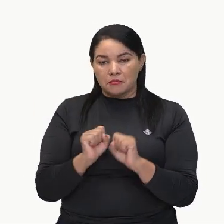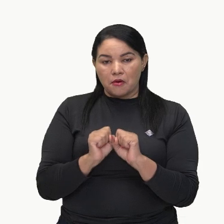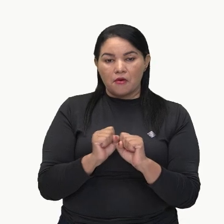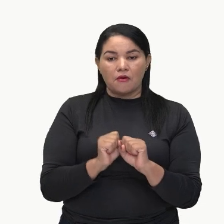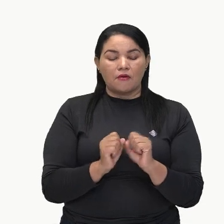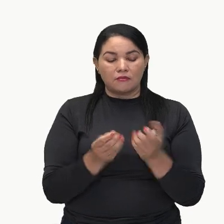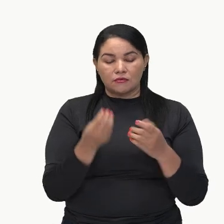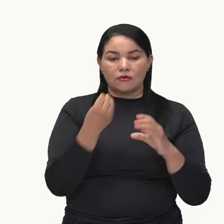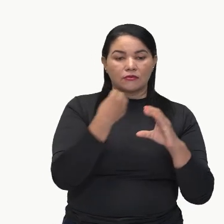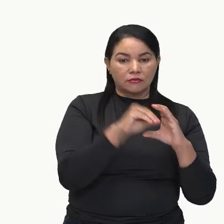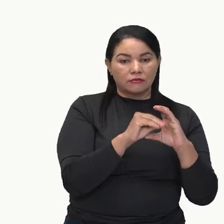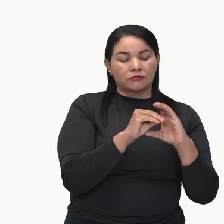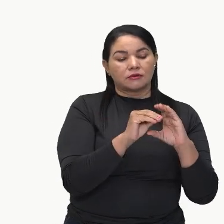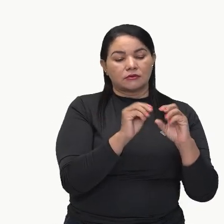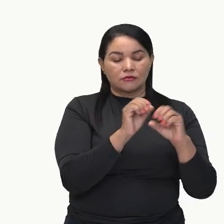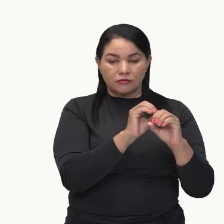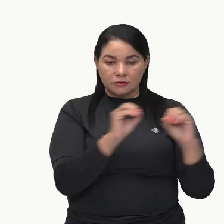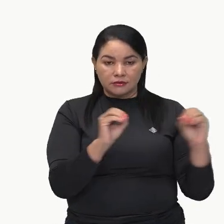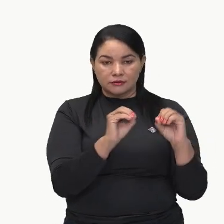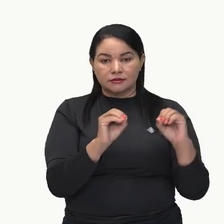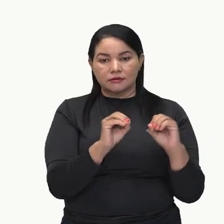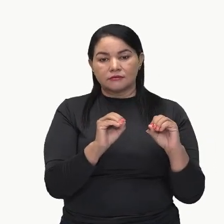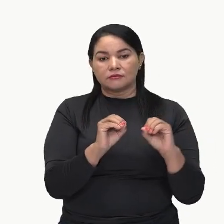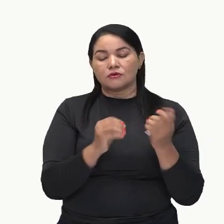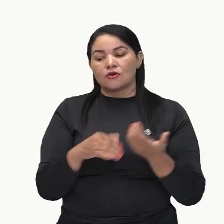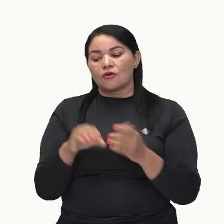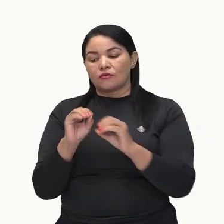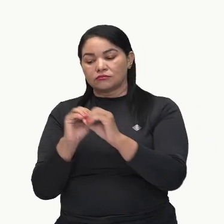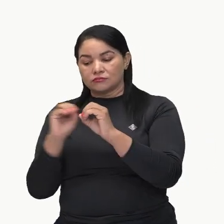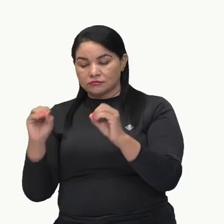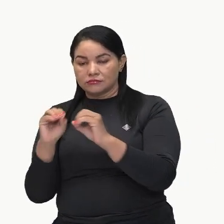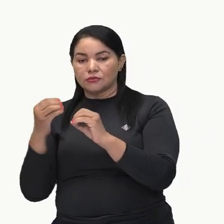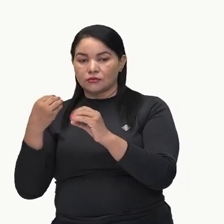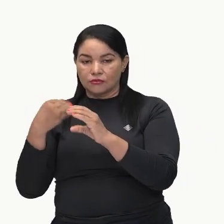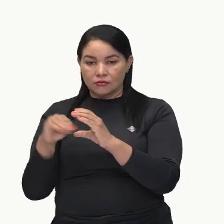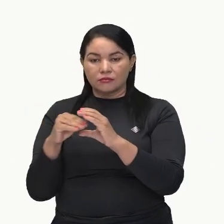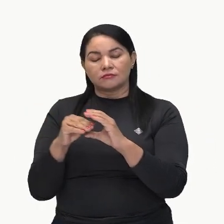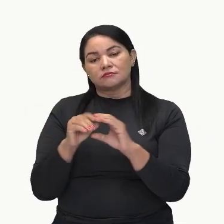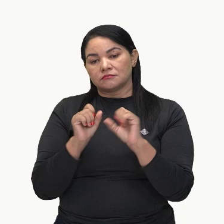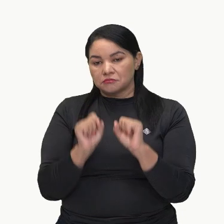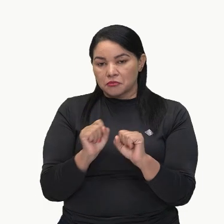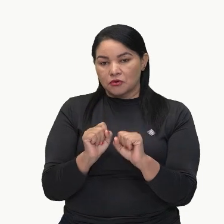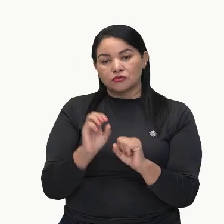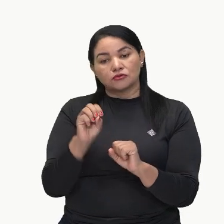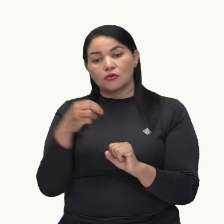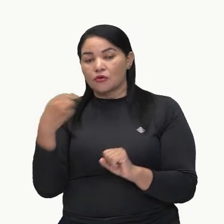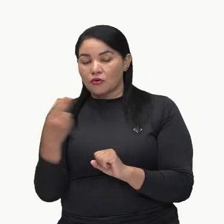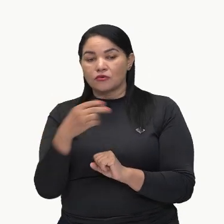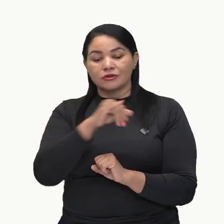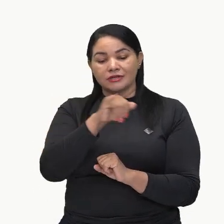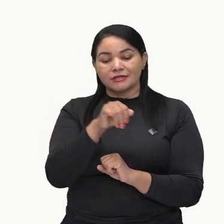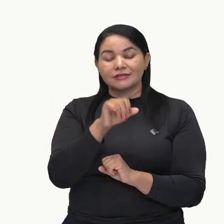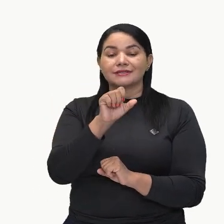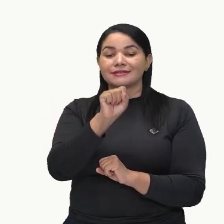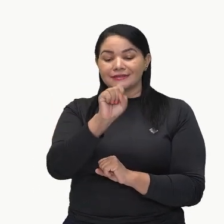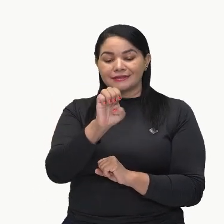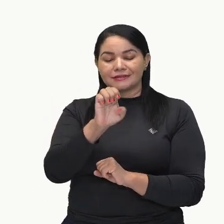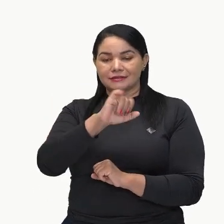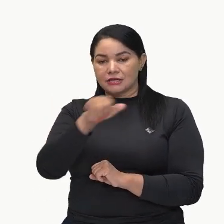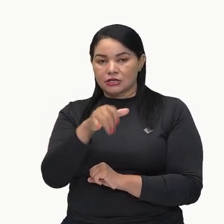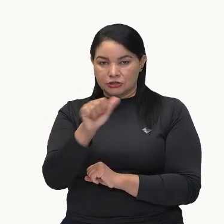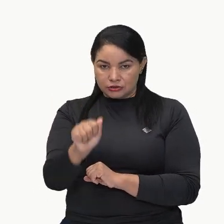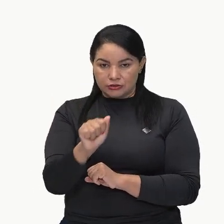do período, seja, e aí usar essa construção, nem ou nem,